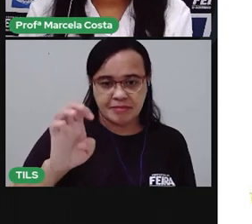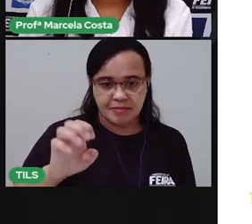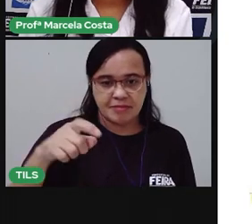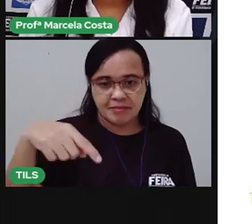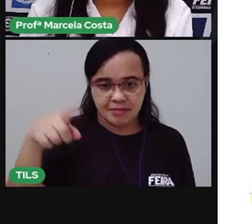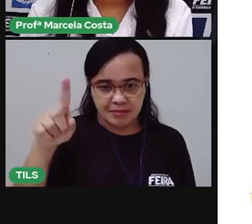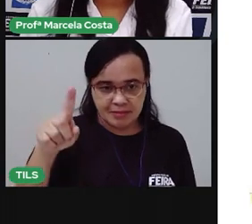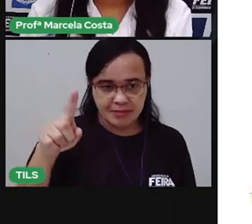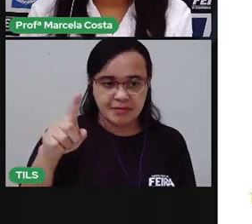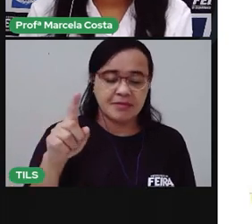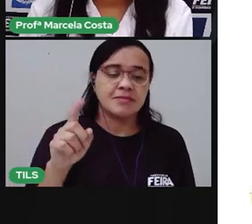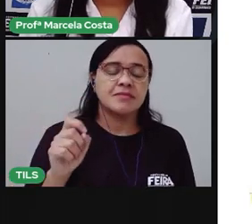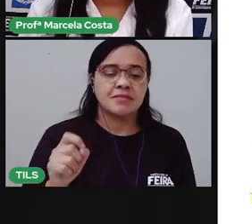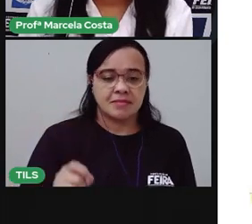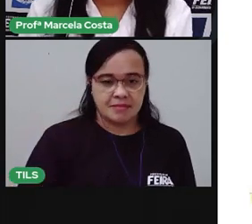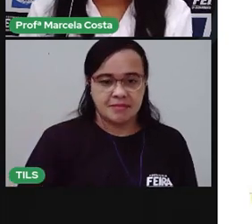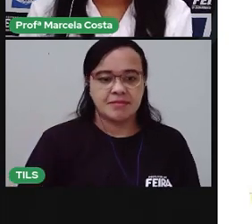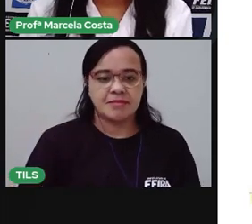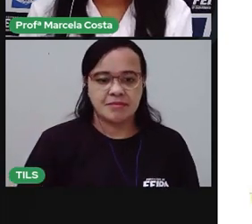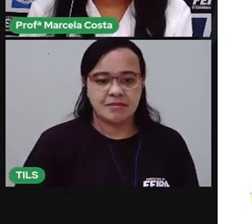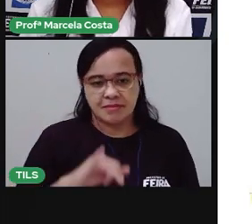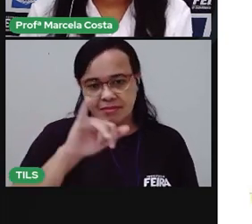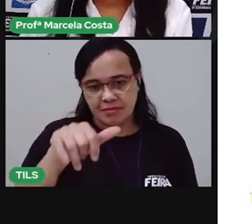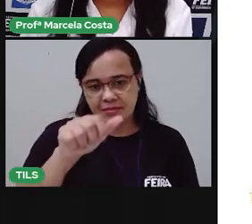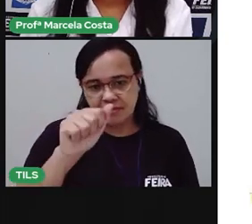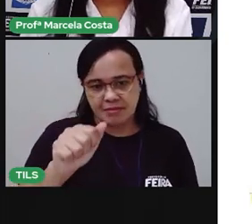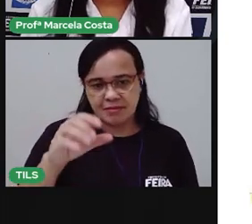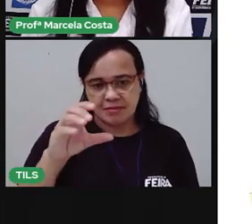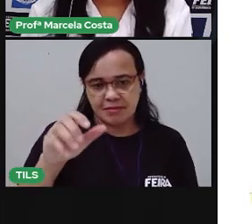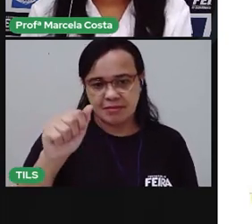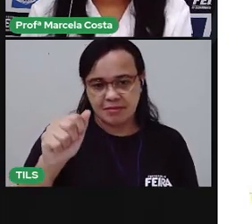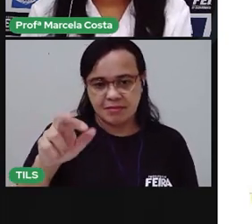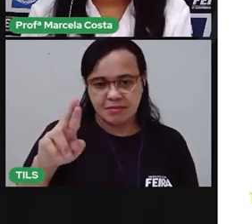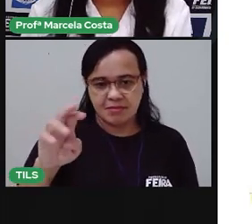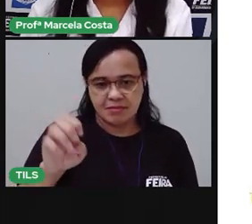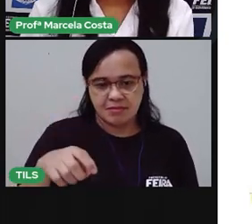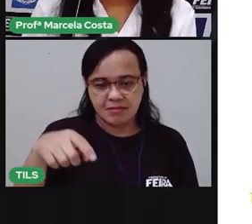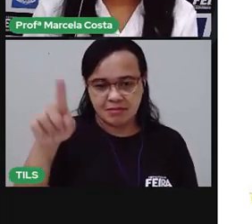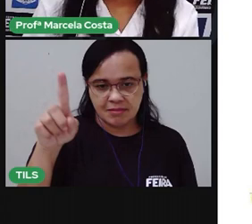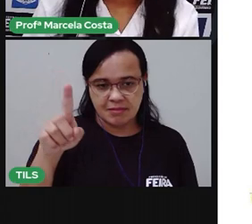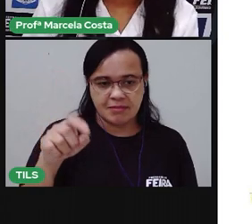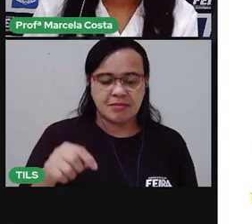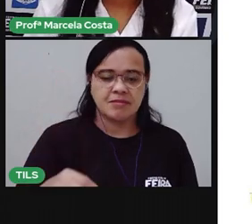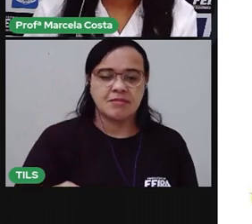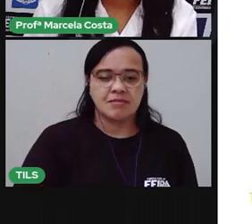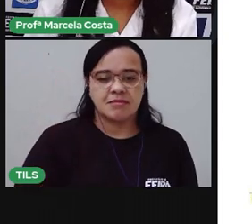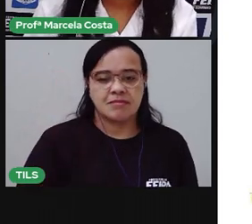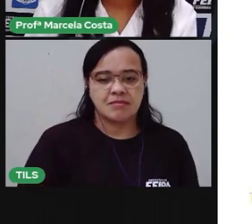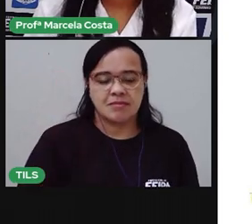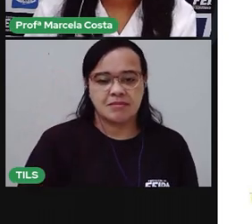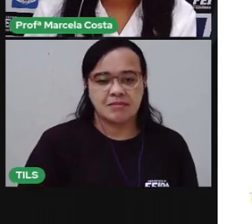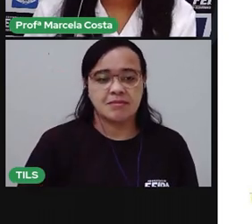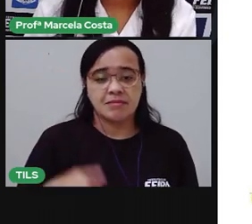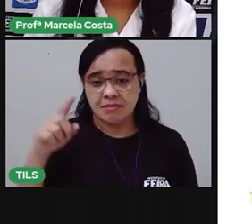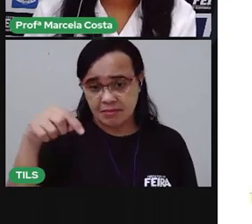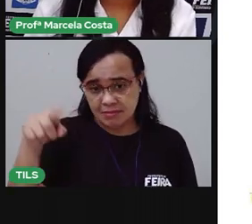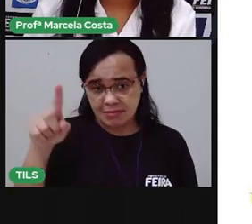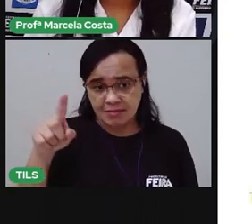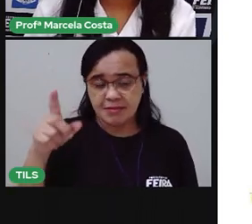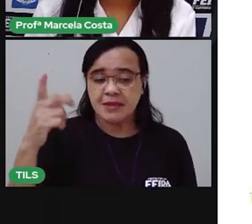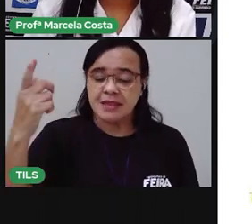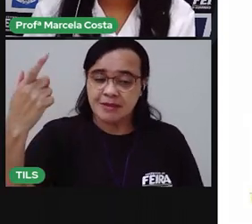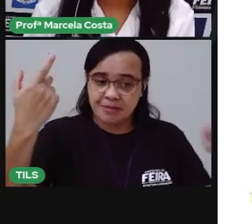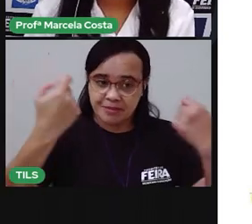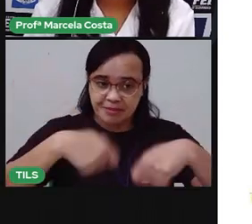é ré já car é Oi e esse assento que tá